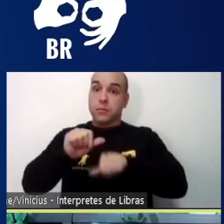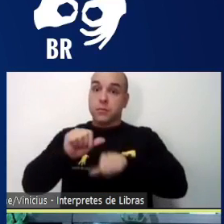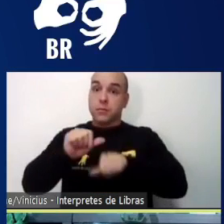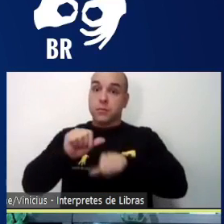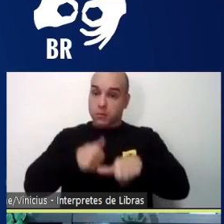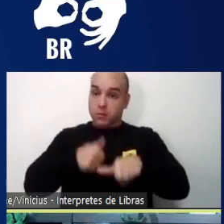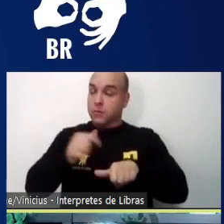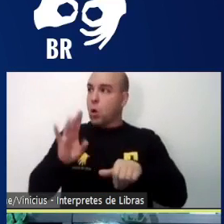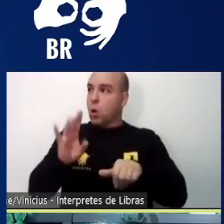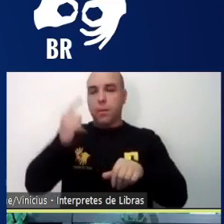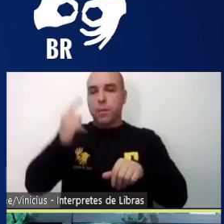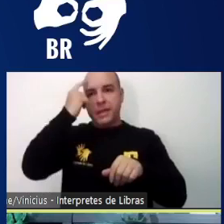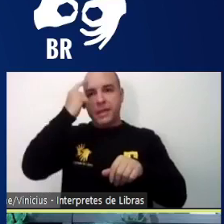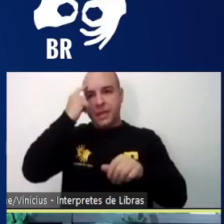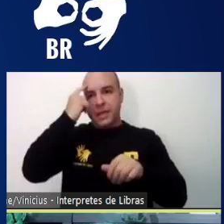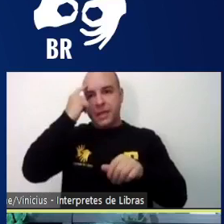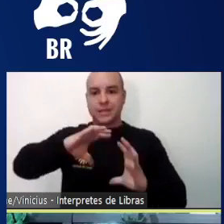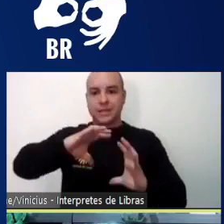Isso, por sua vez,